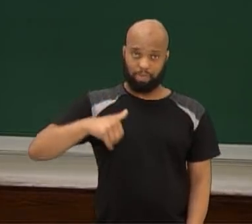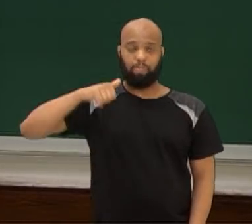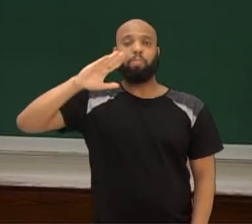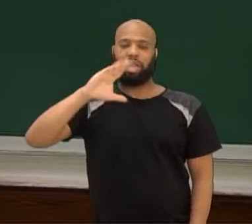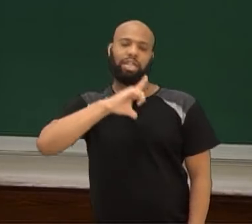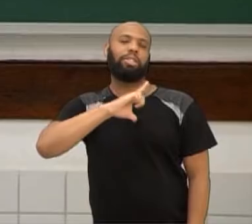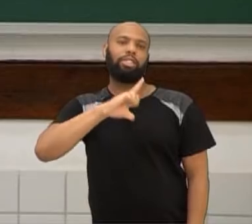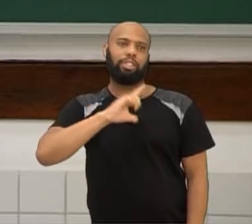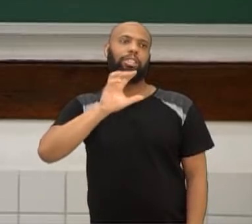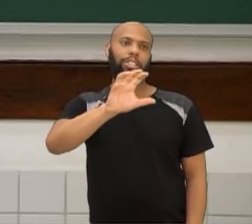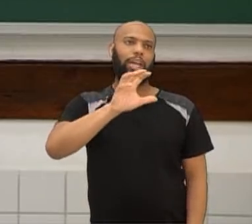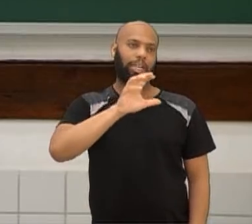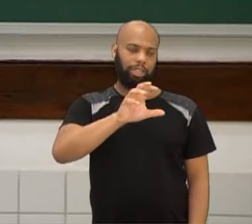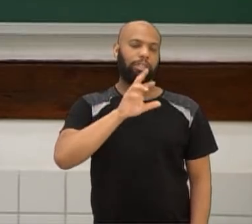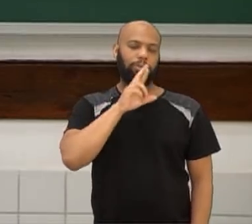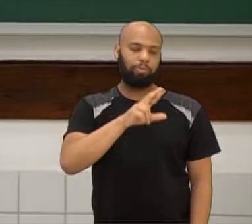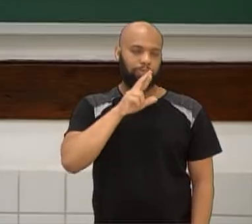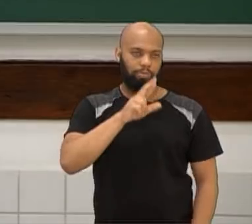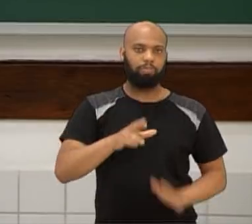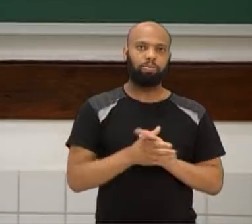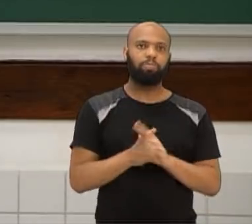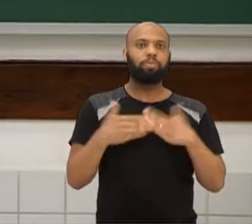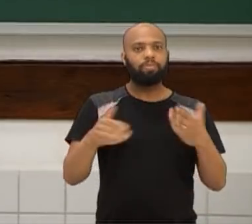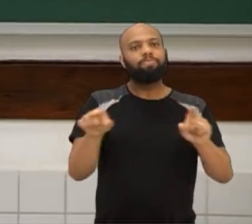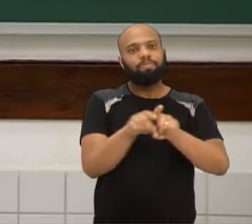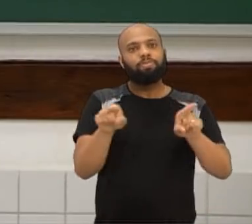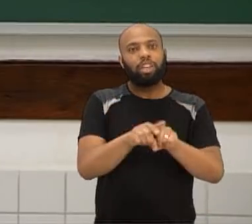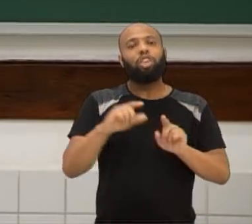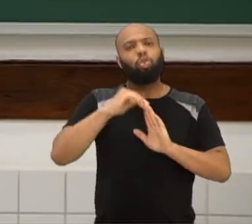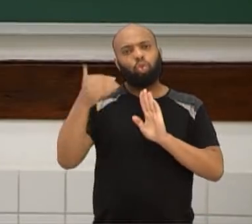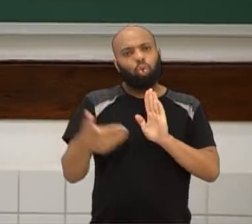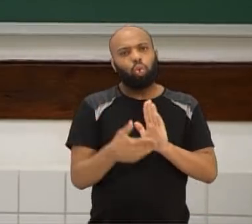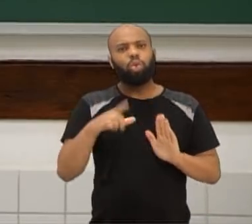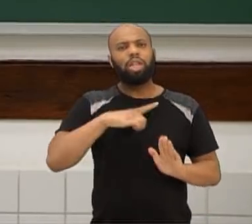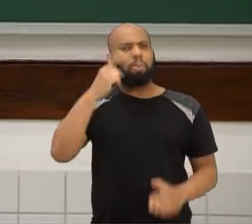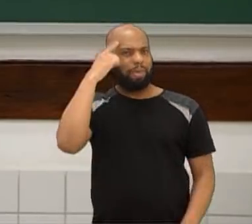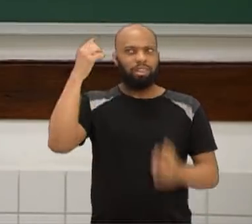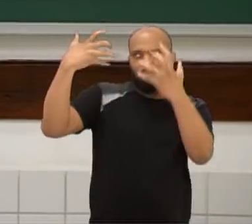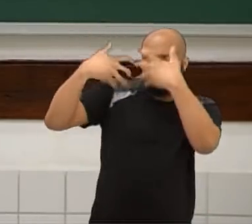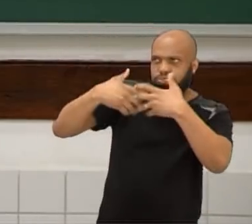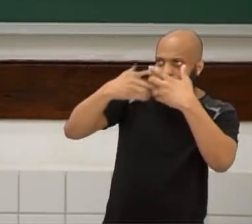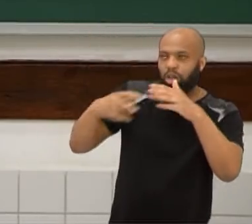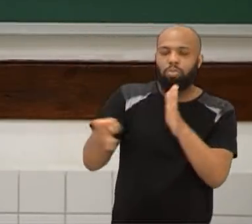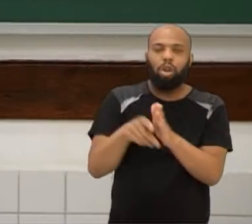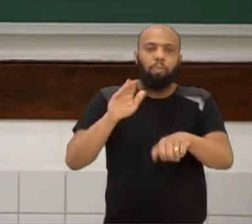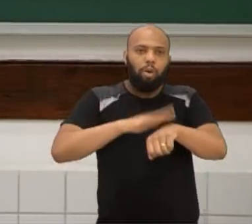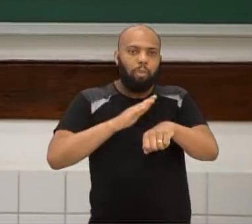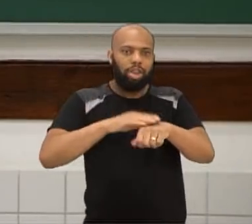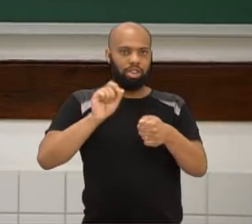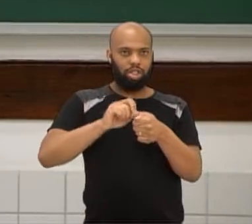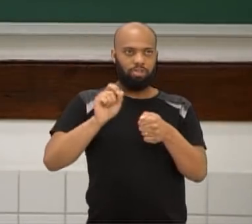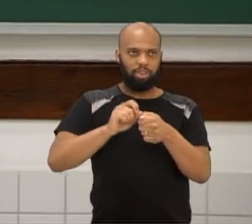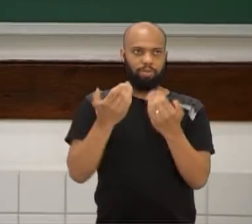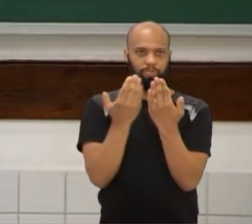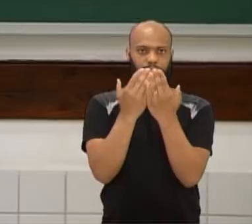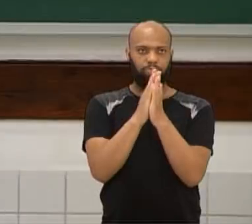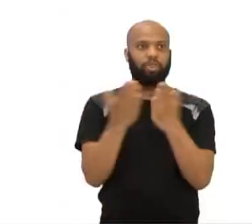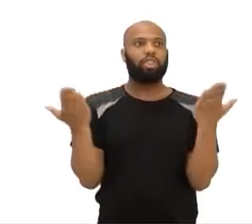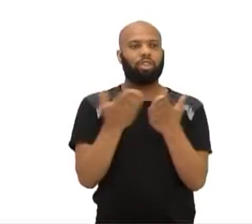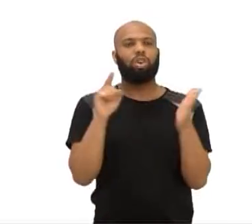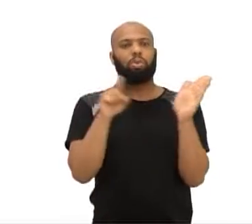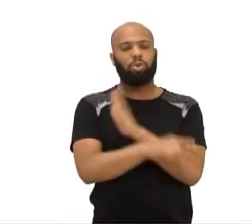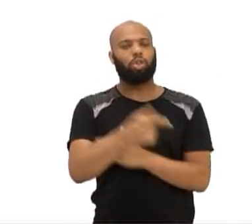possui mais de 18 anos. Então, também, tudo isso foi pensado no panfleto. E